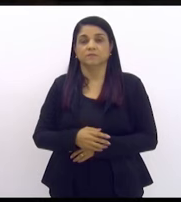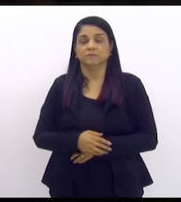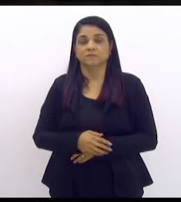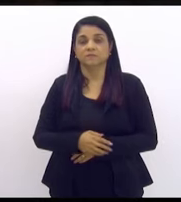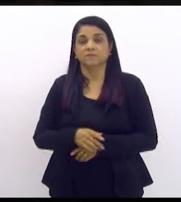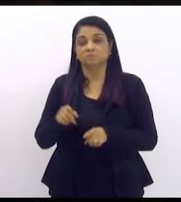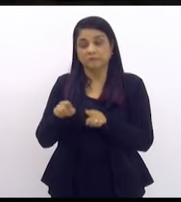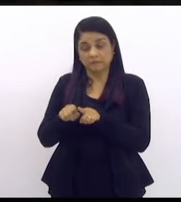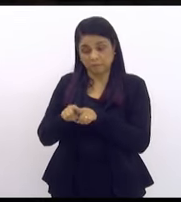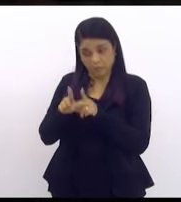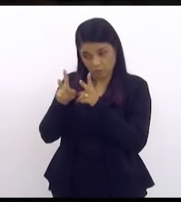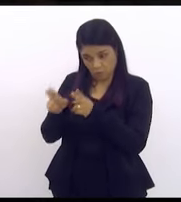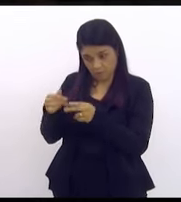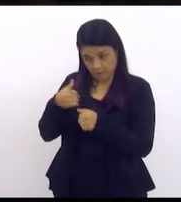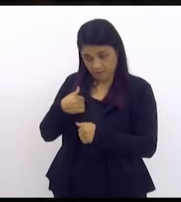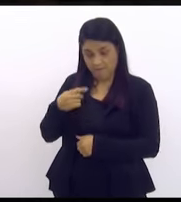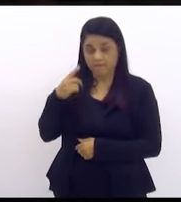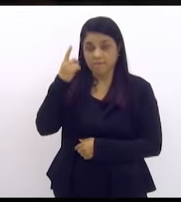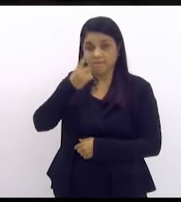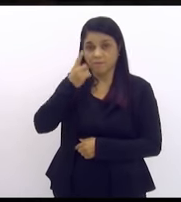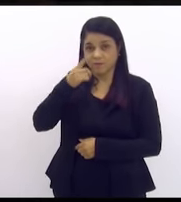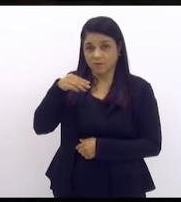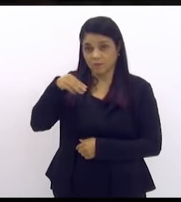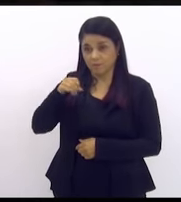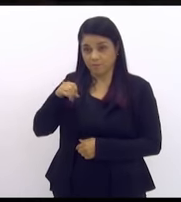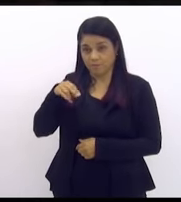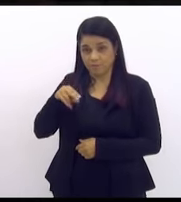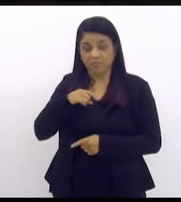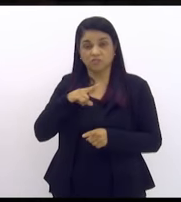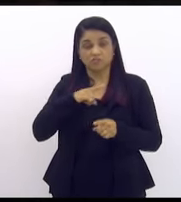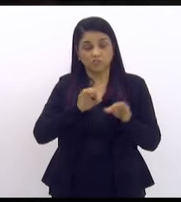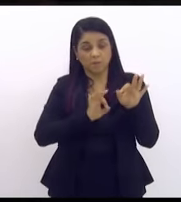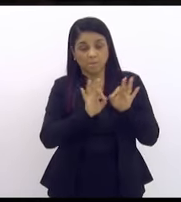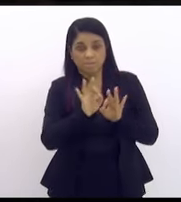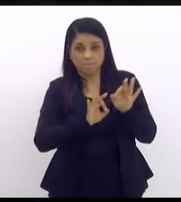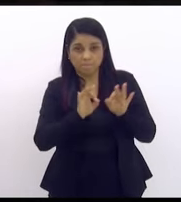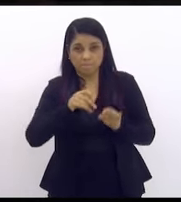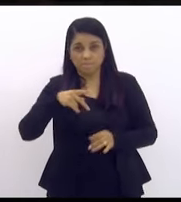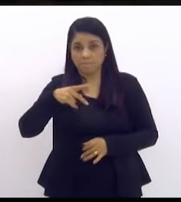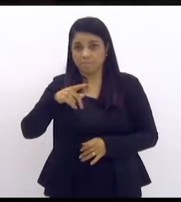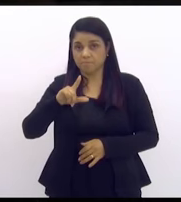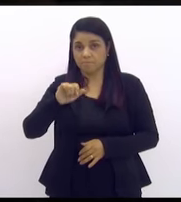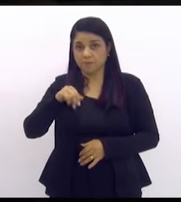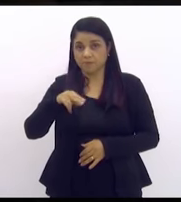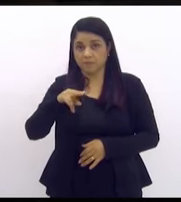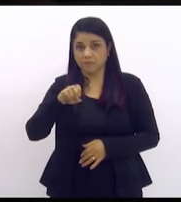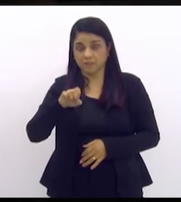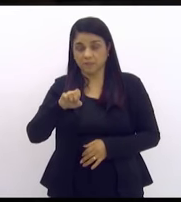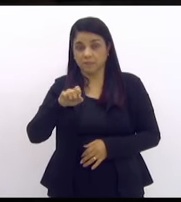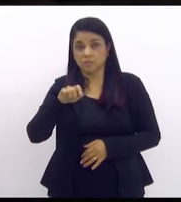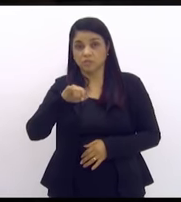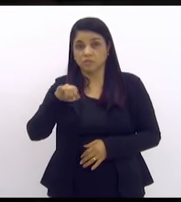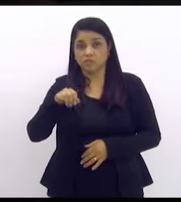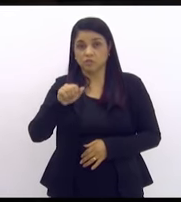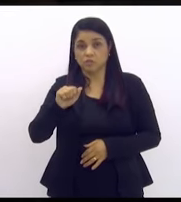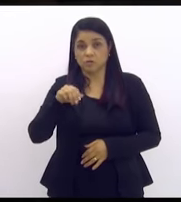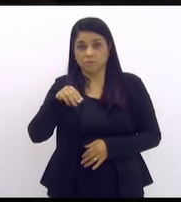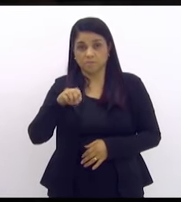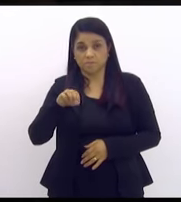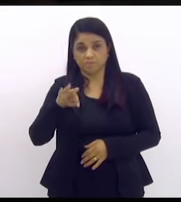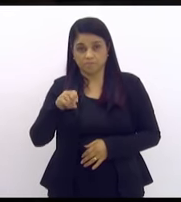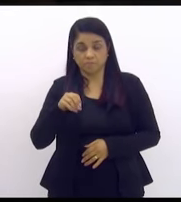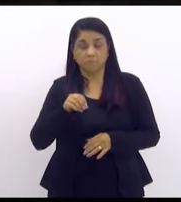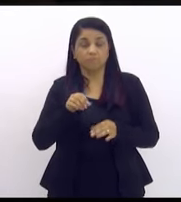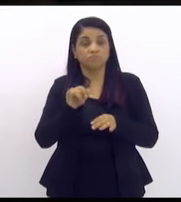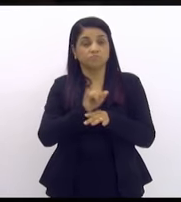combateu, né, que havia planejamento estratégico para esse país. O que eu estou pedindo